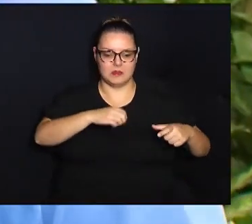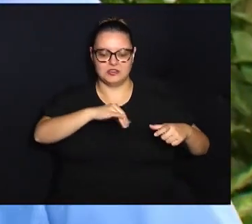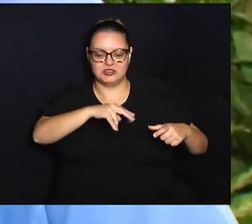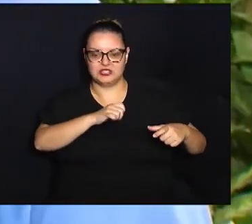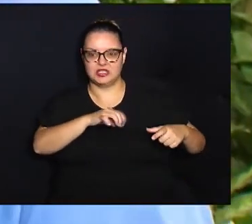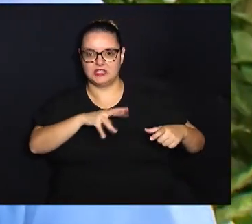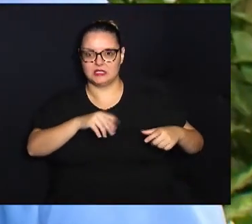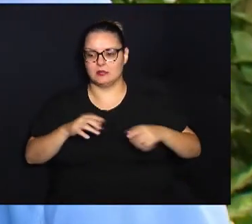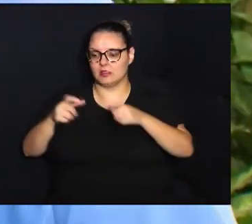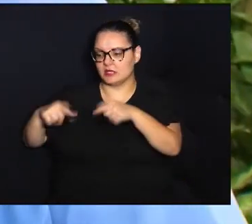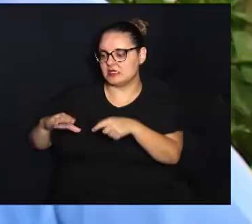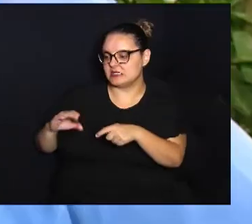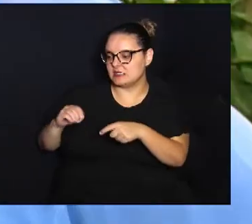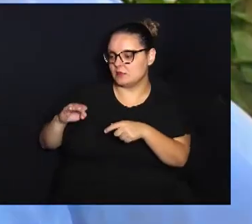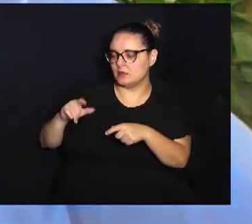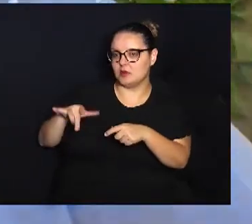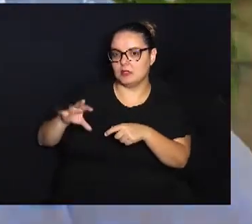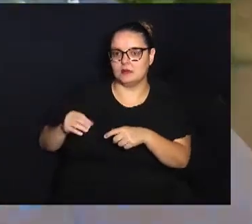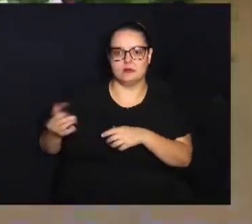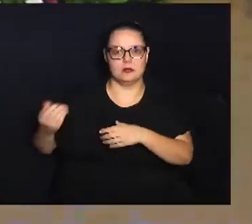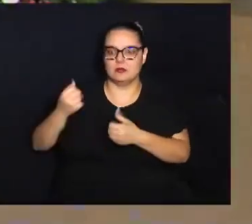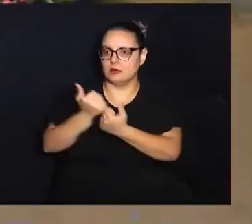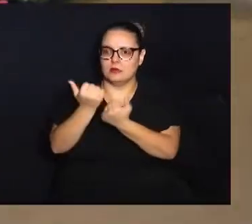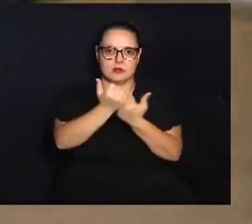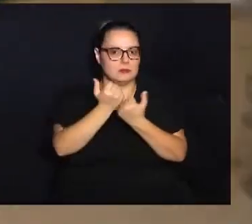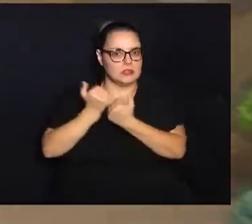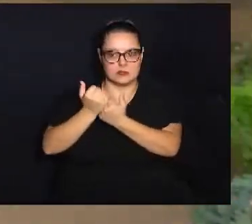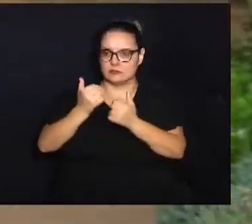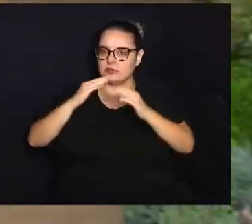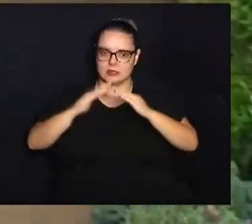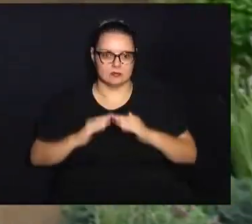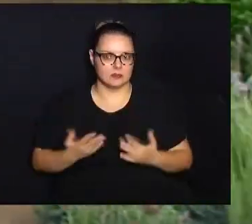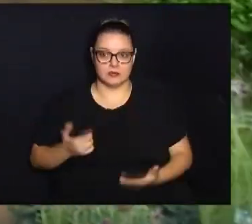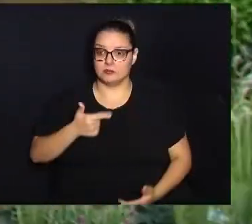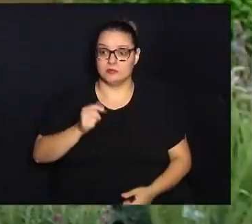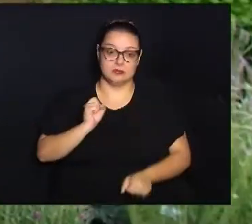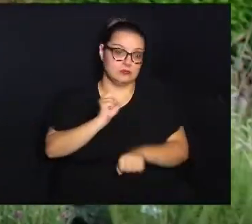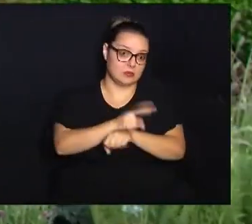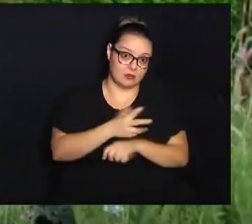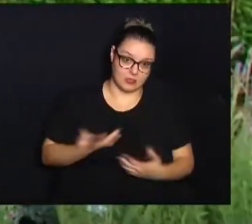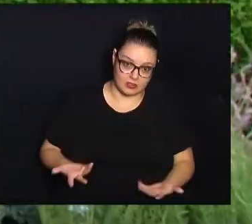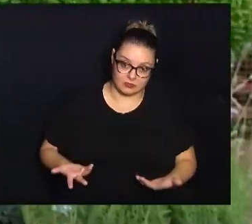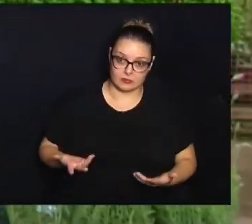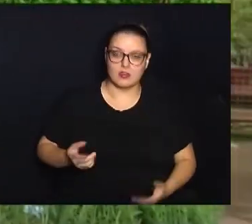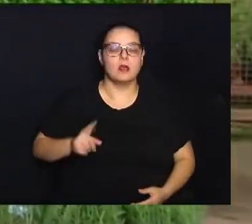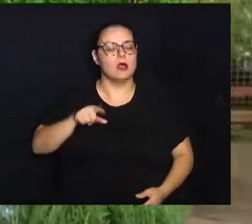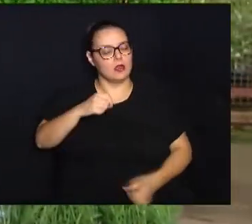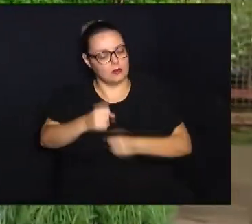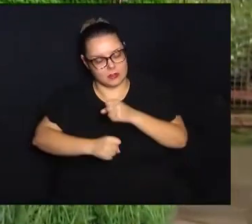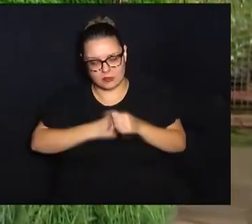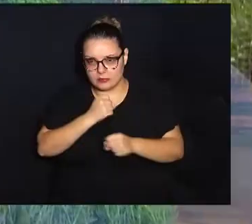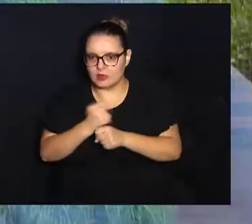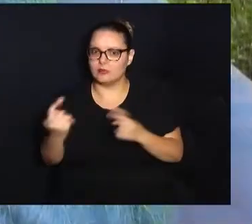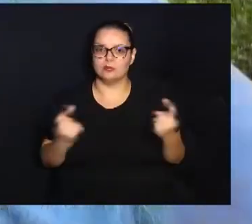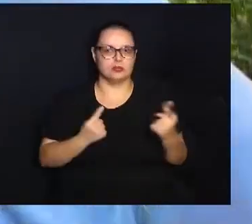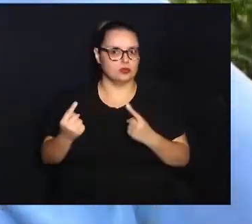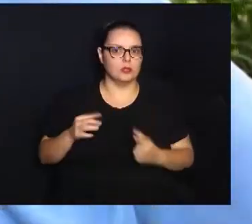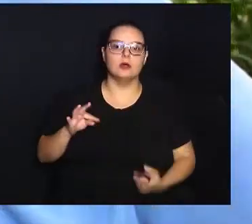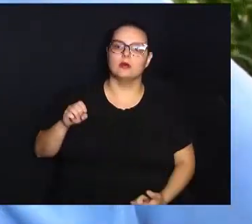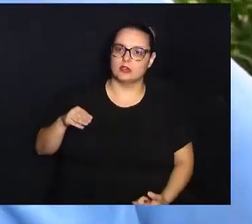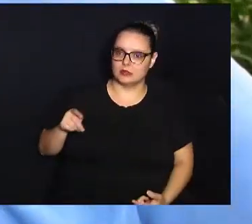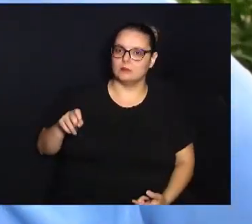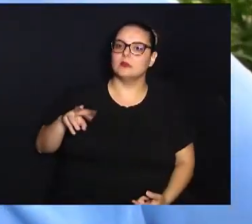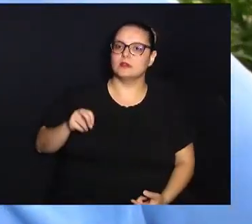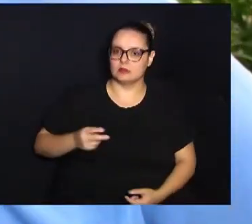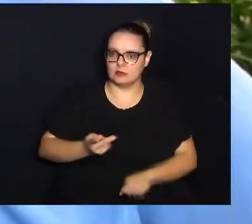minha cebolinha, e vão repondo em casa, né? Não tem agrotóxicos também, né? O ano inteiro, bastante procura, os temperos são muito bem